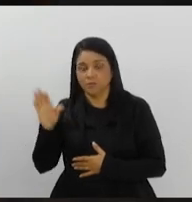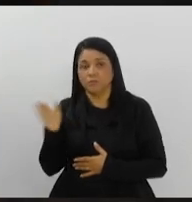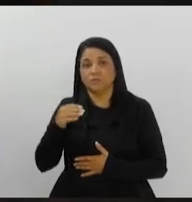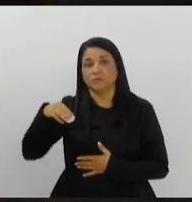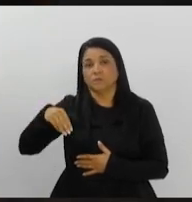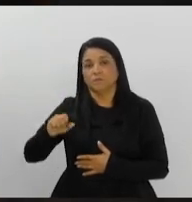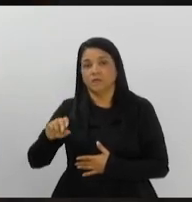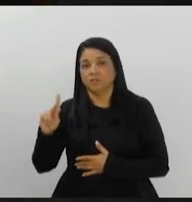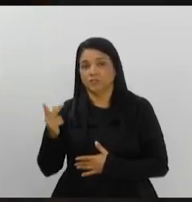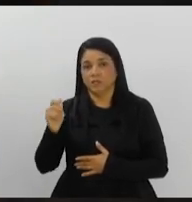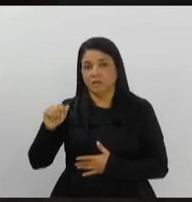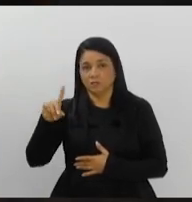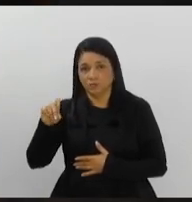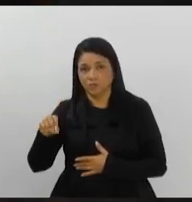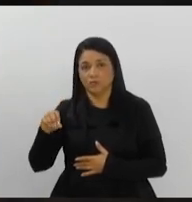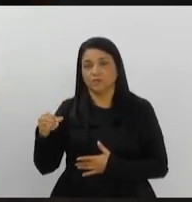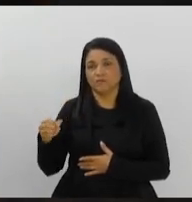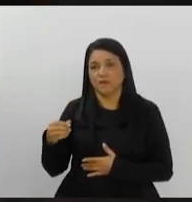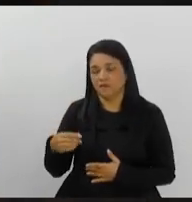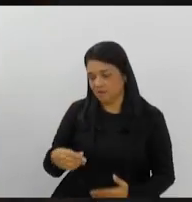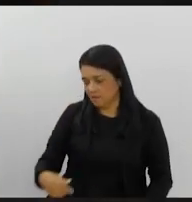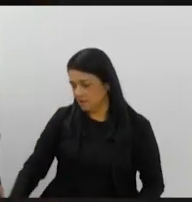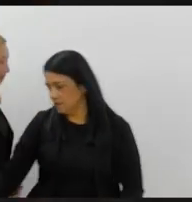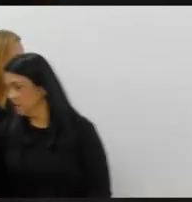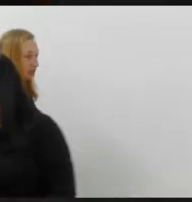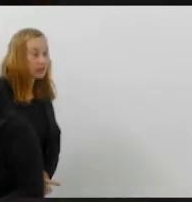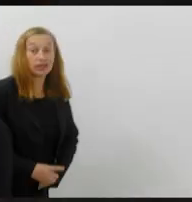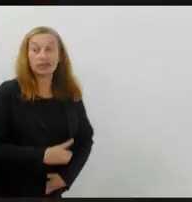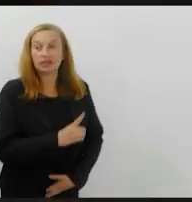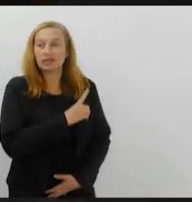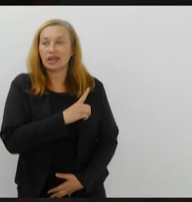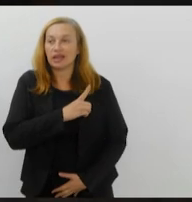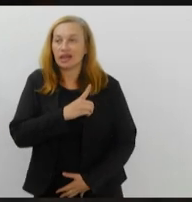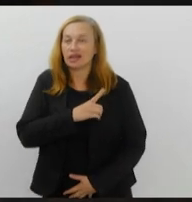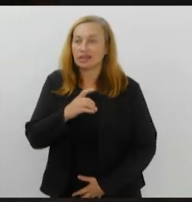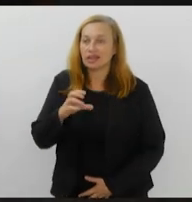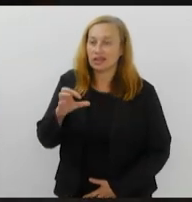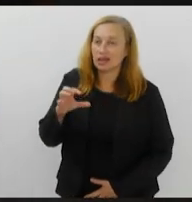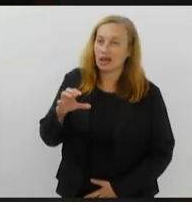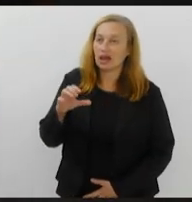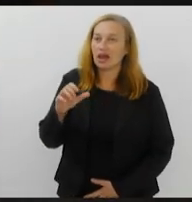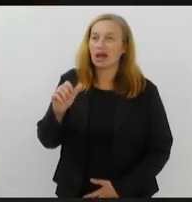Machado, deputado delegado Carlos Augusto, deputado Marcelo Dino,